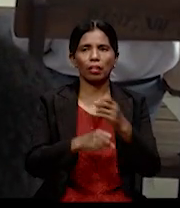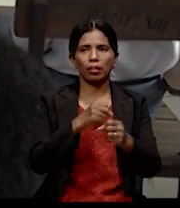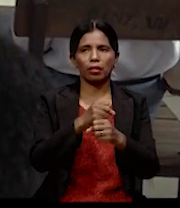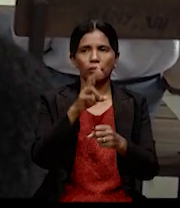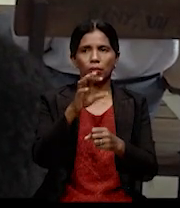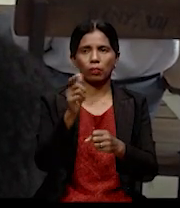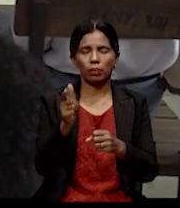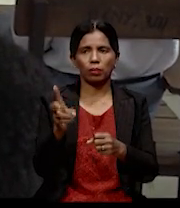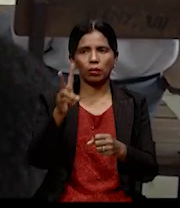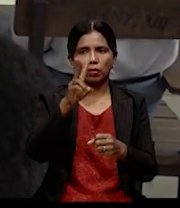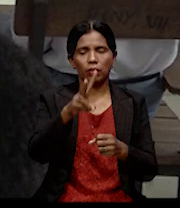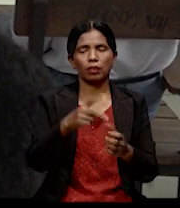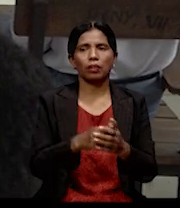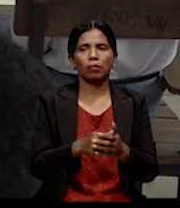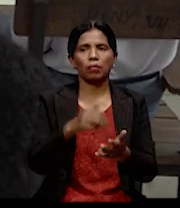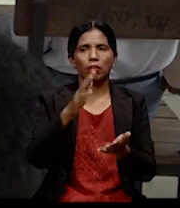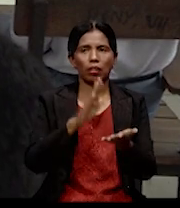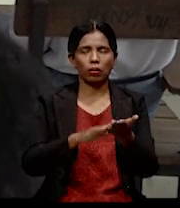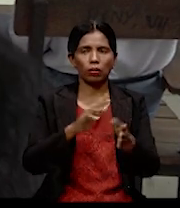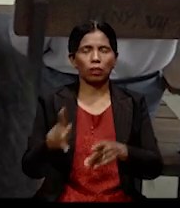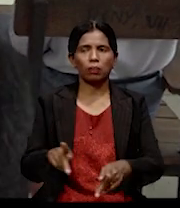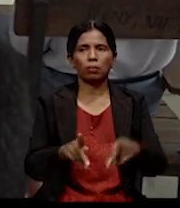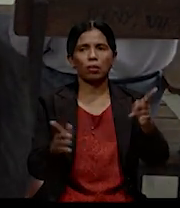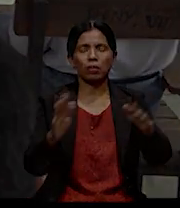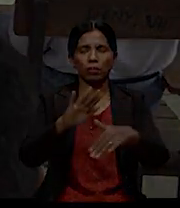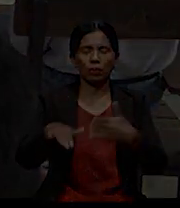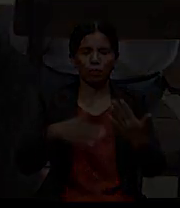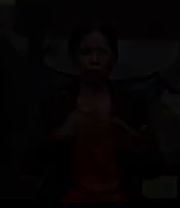Ruanusingrua, válido date para a Escola Pública Siram. Adere Tuximenes, ZMN.